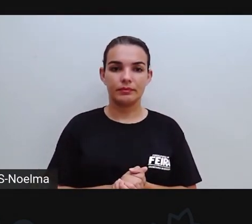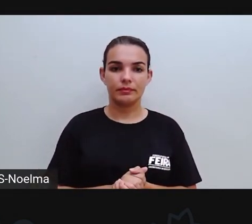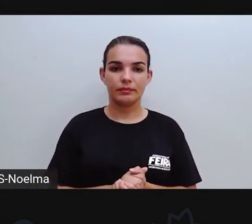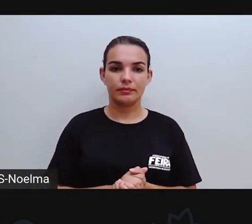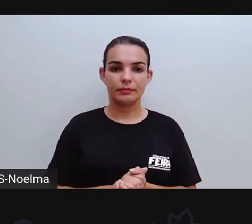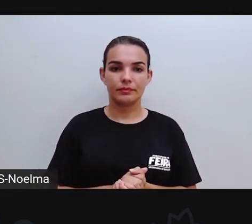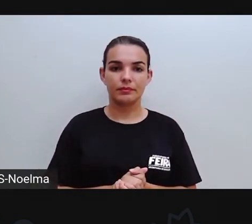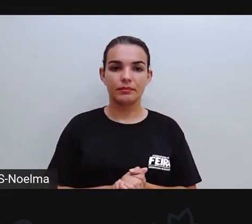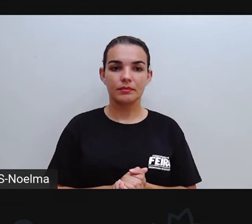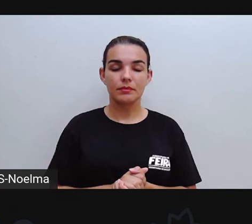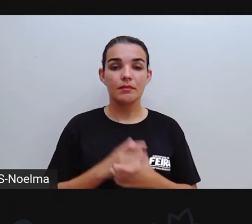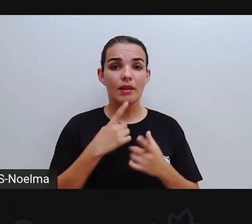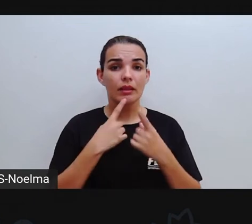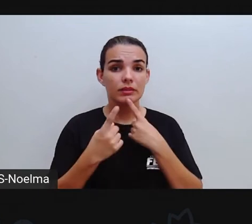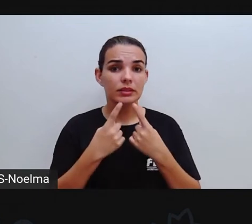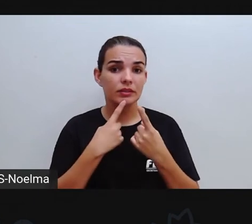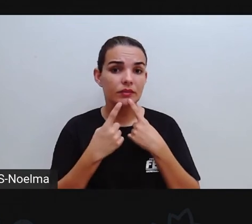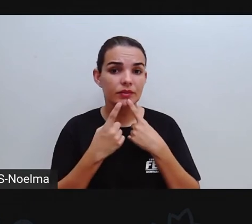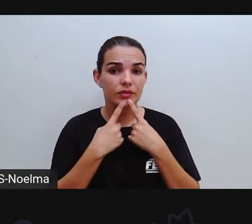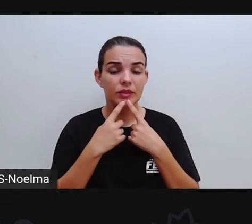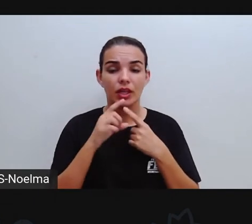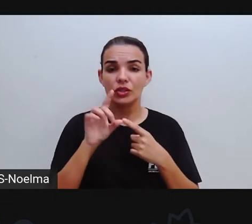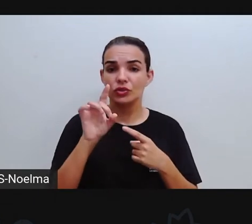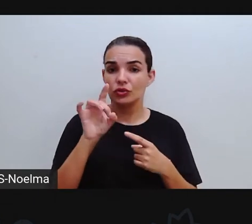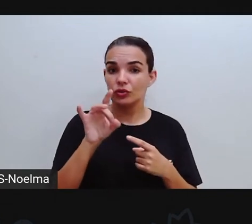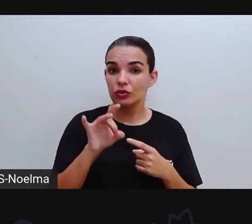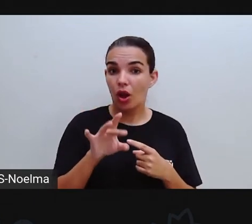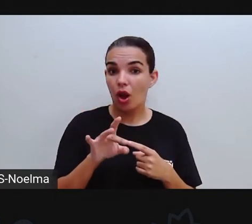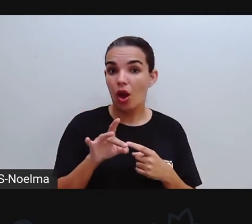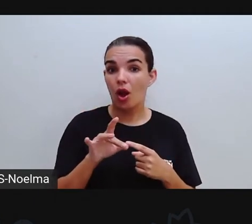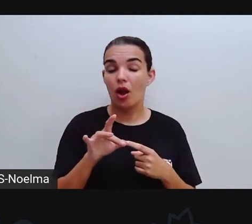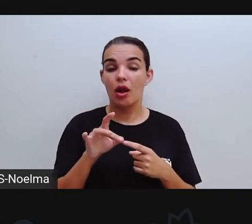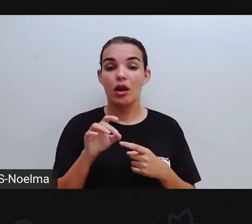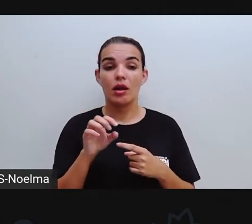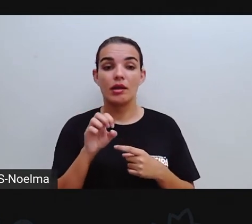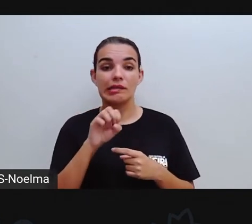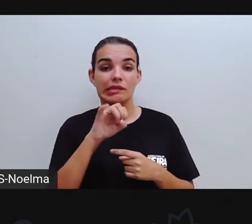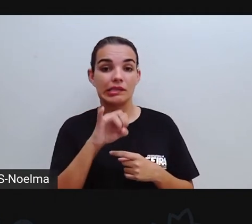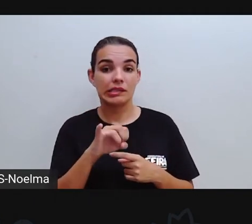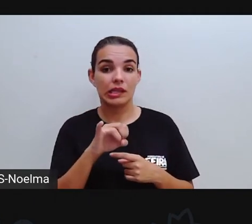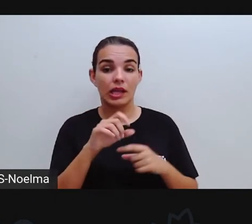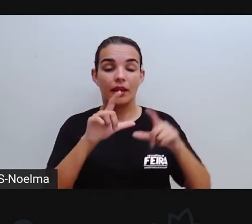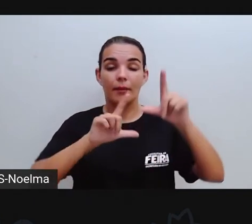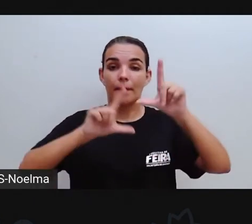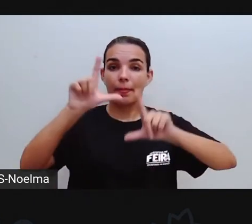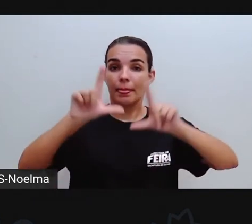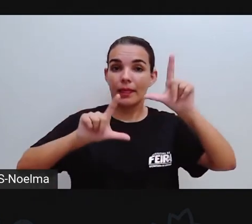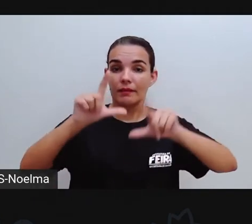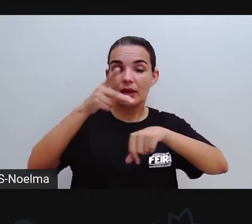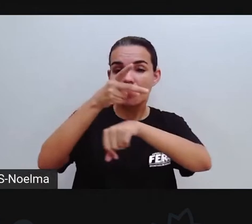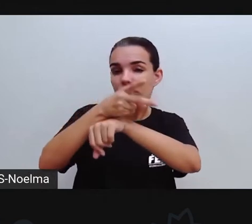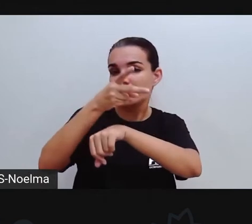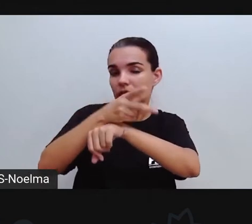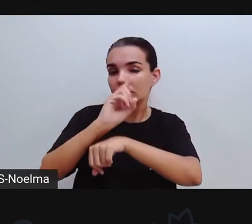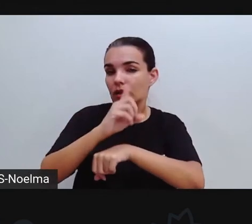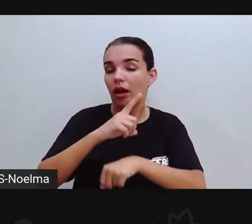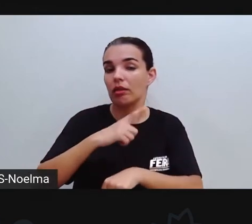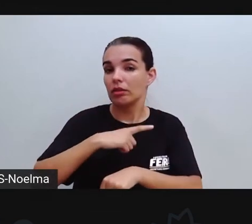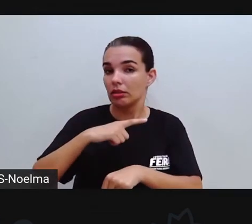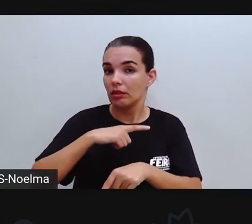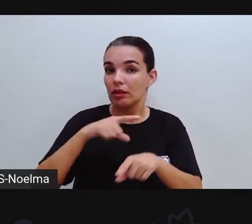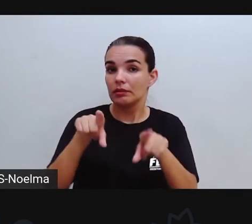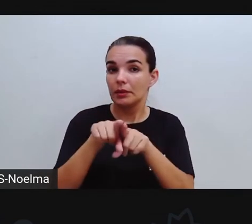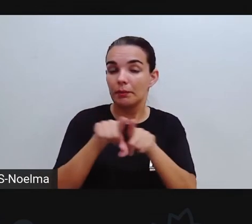Pronto. As entrevistas não são somente, ó, em forma de vídeo. Existem